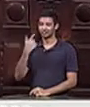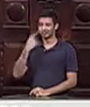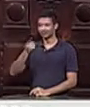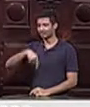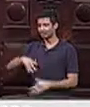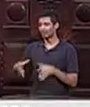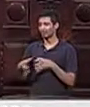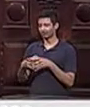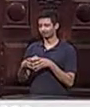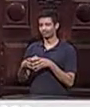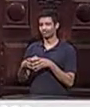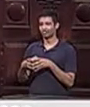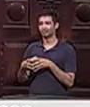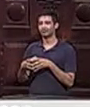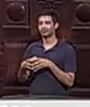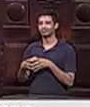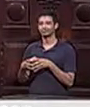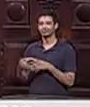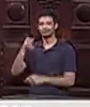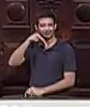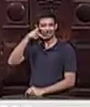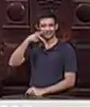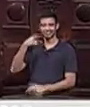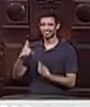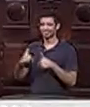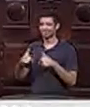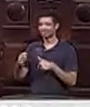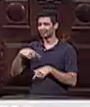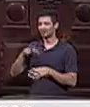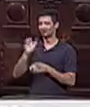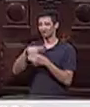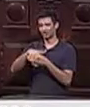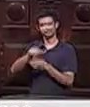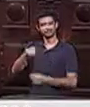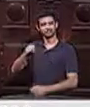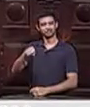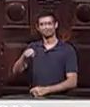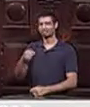dos Trabalhadores encaminha o voto sim